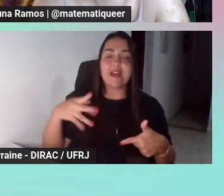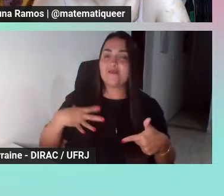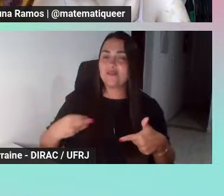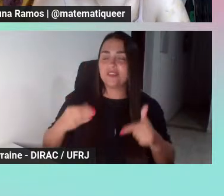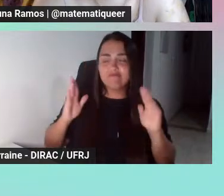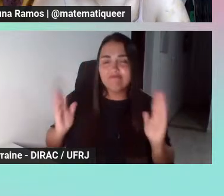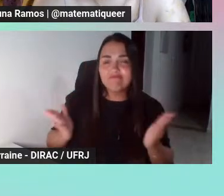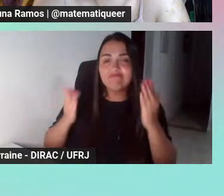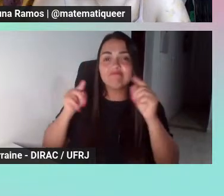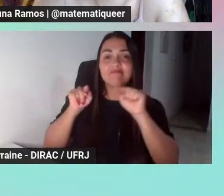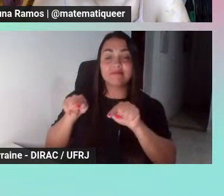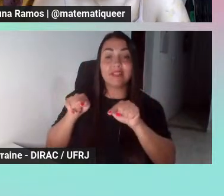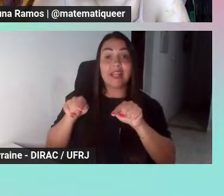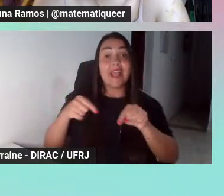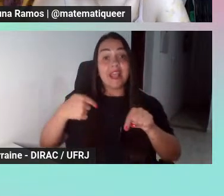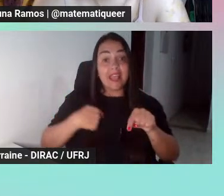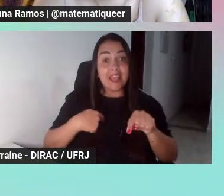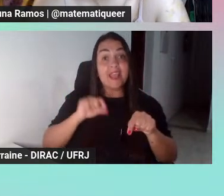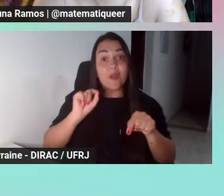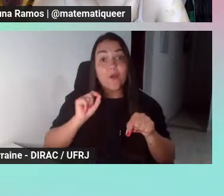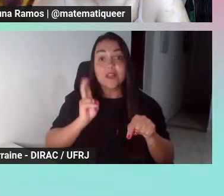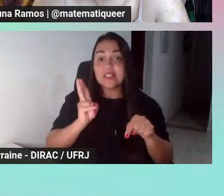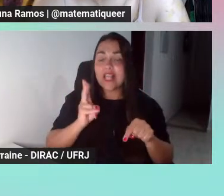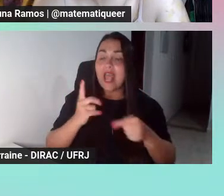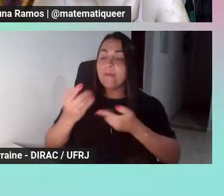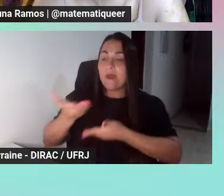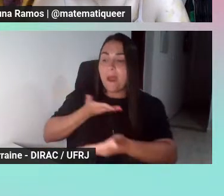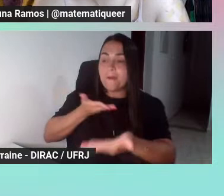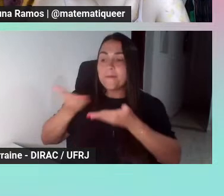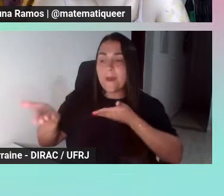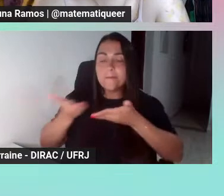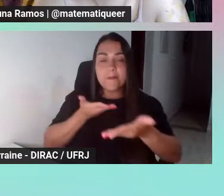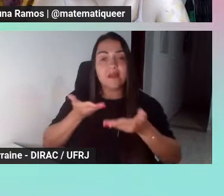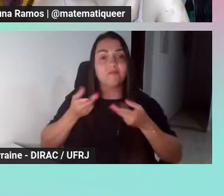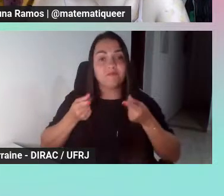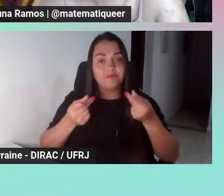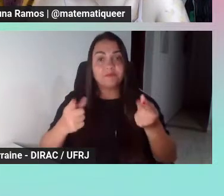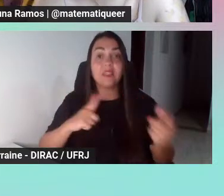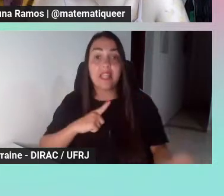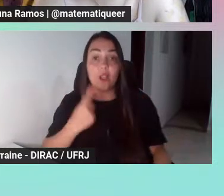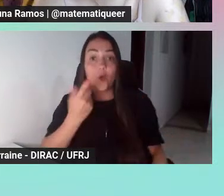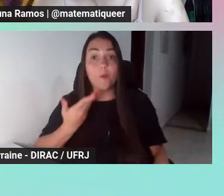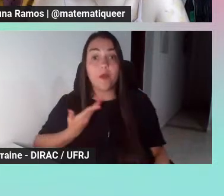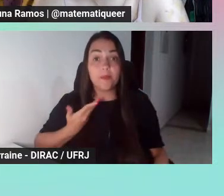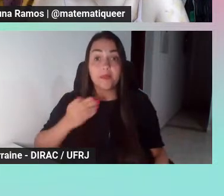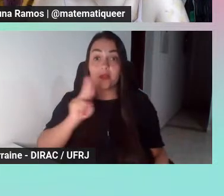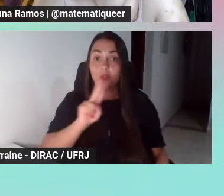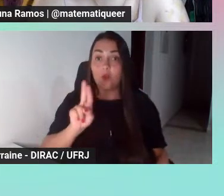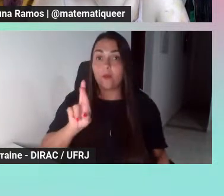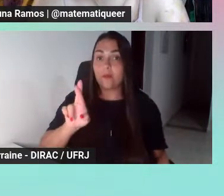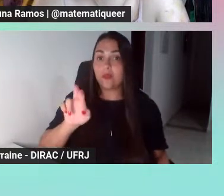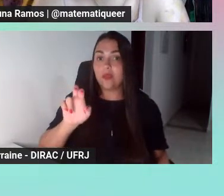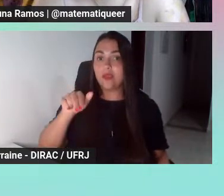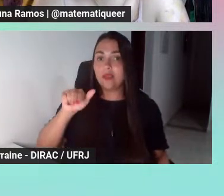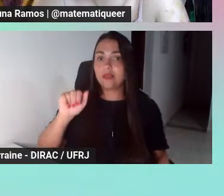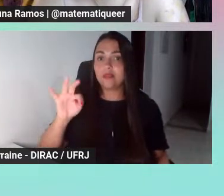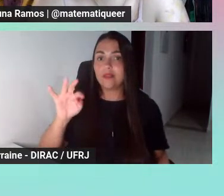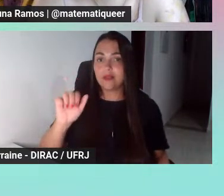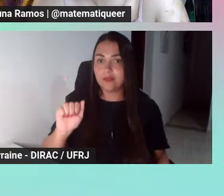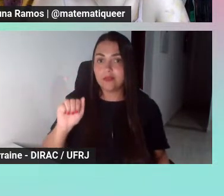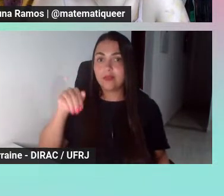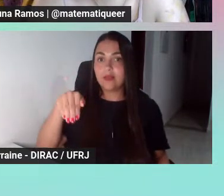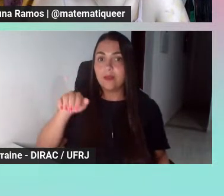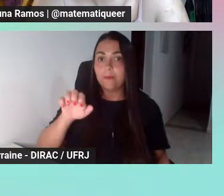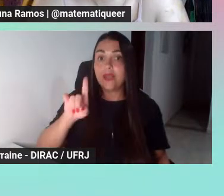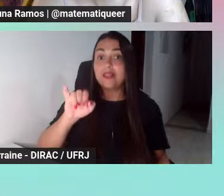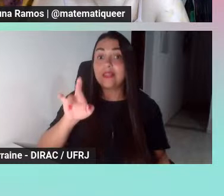E essa ida e essa volta são constantes, né? Eu tenho uma amiga chamada Renata Medeiros, está se especializando na área de inclusão,